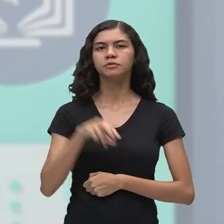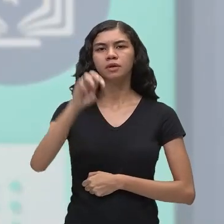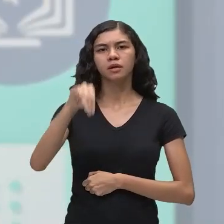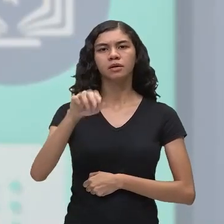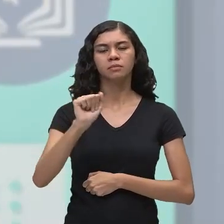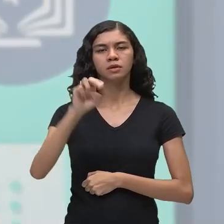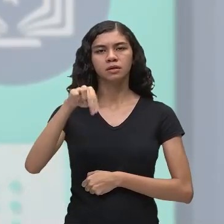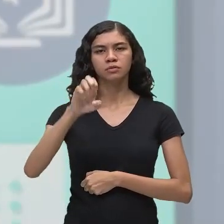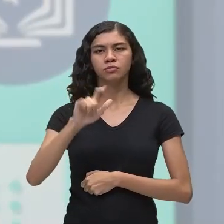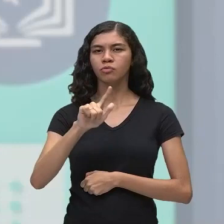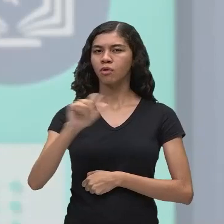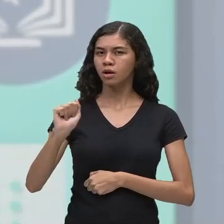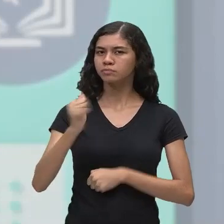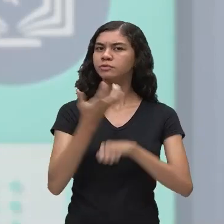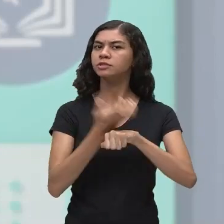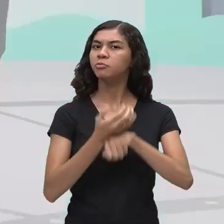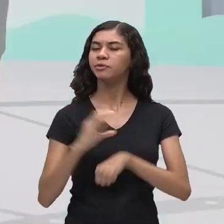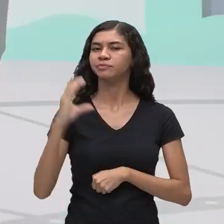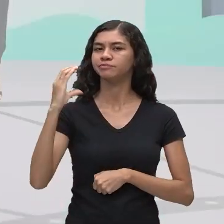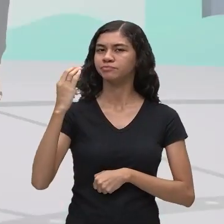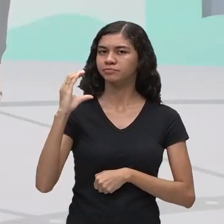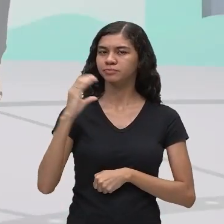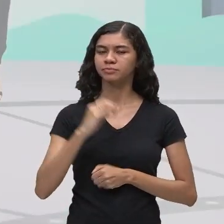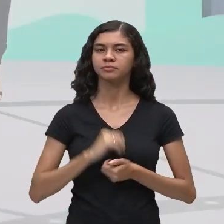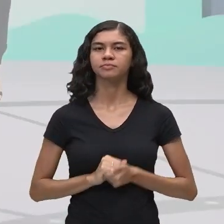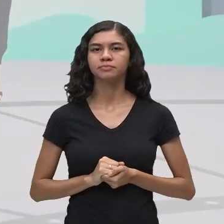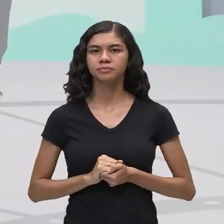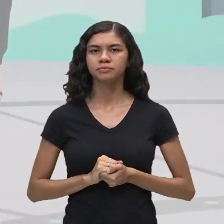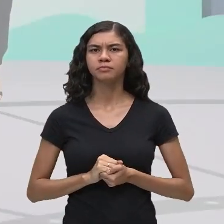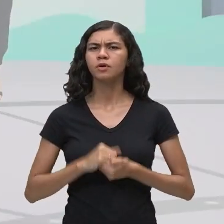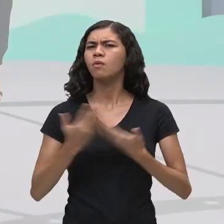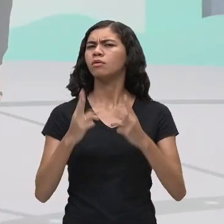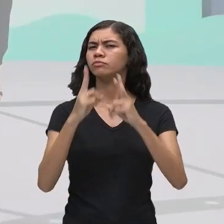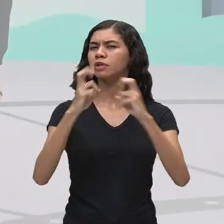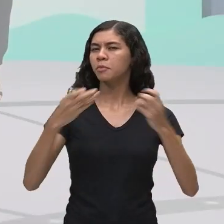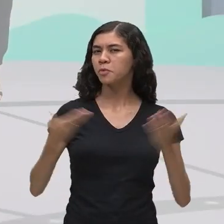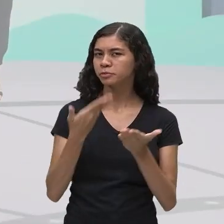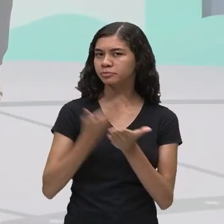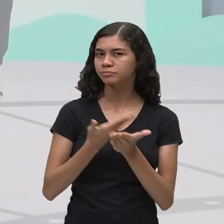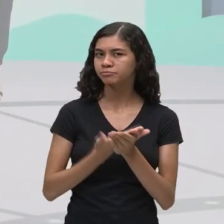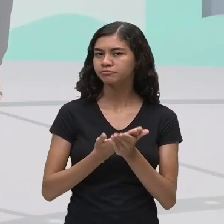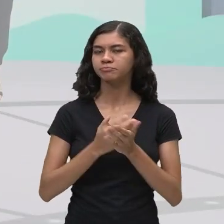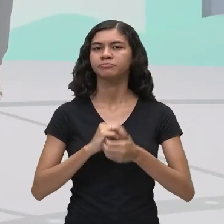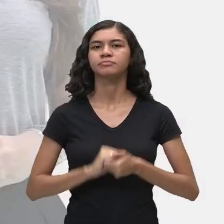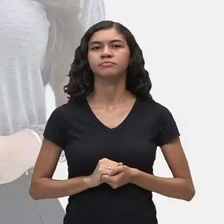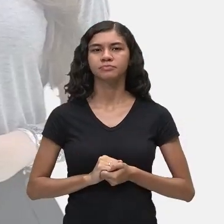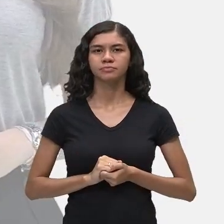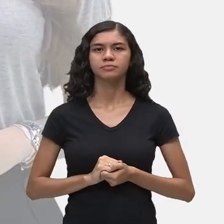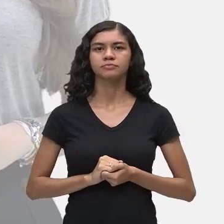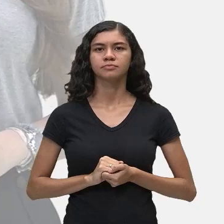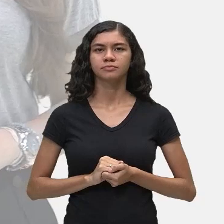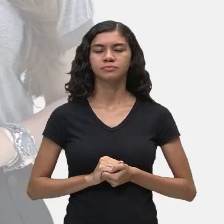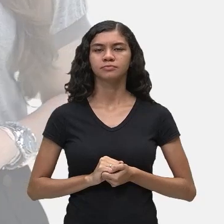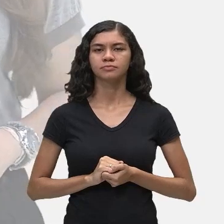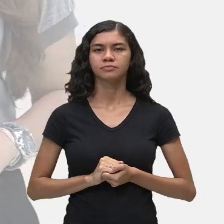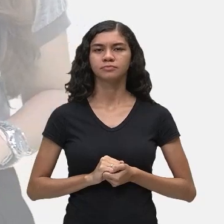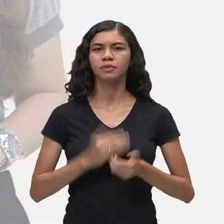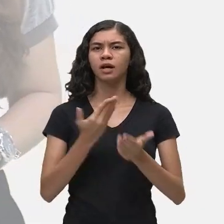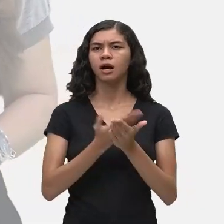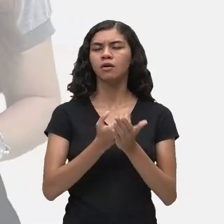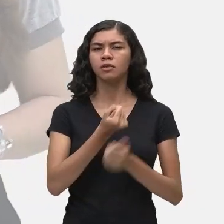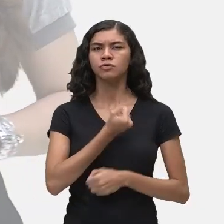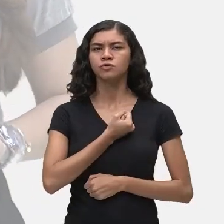Cerejo, professora de Ciências. E bora ver qual vai ser o assunto da nossa aula? A nossa aula de